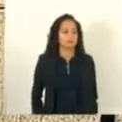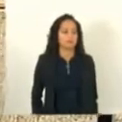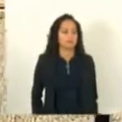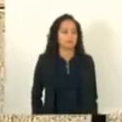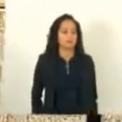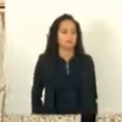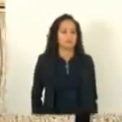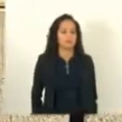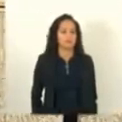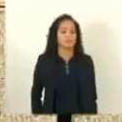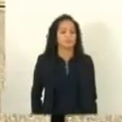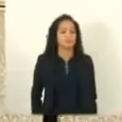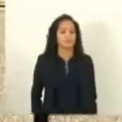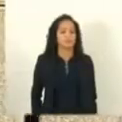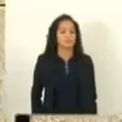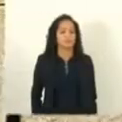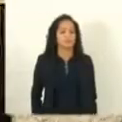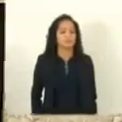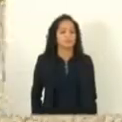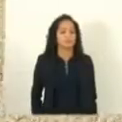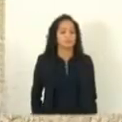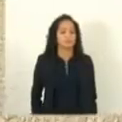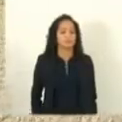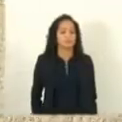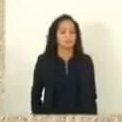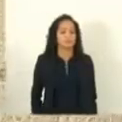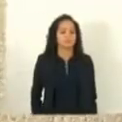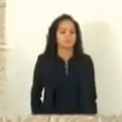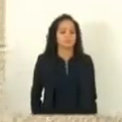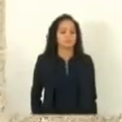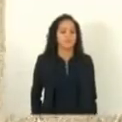Sendo seu súdito. Vai para Brasília, né? Vai para Brasília.